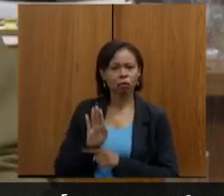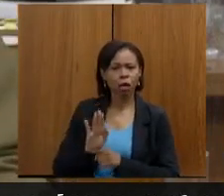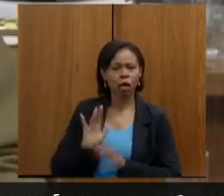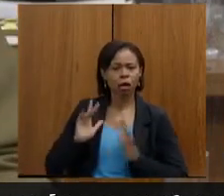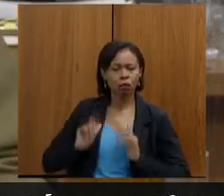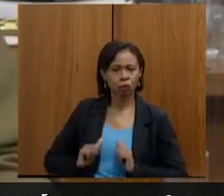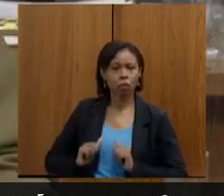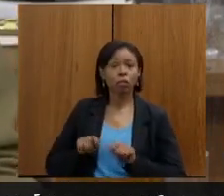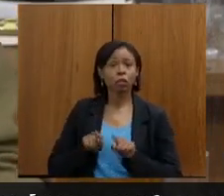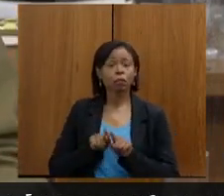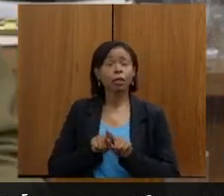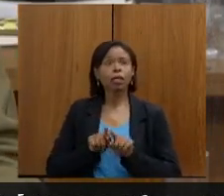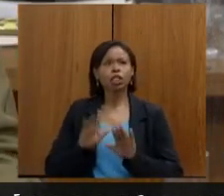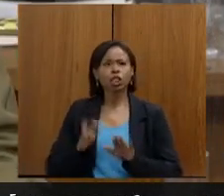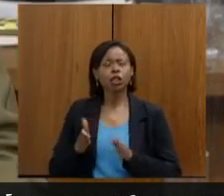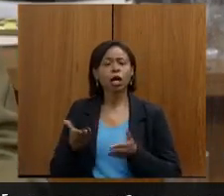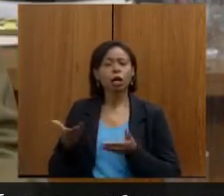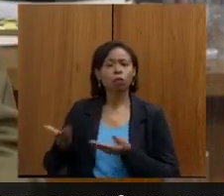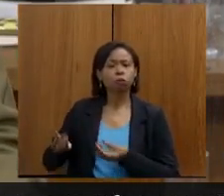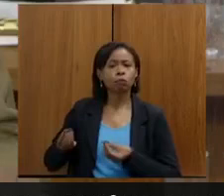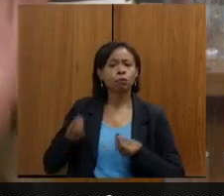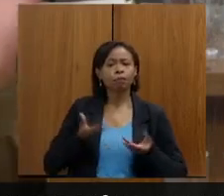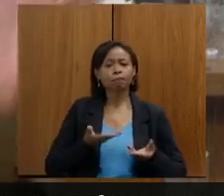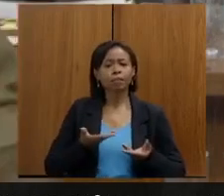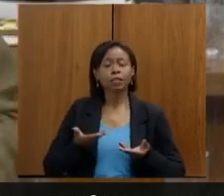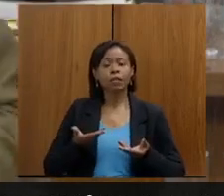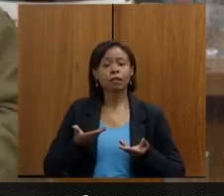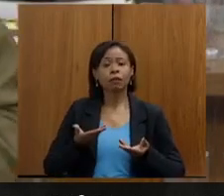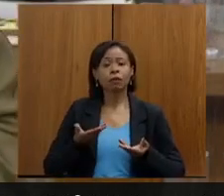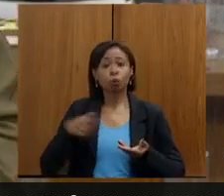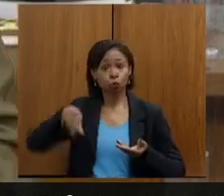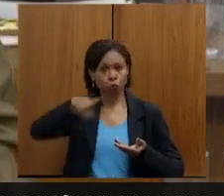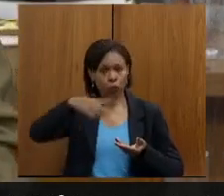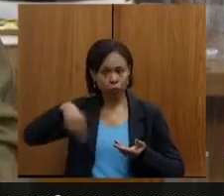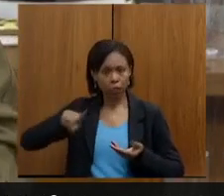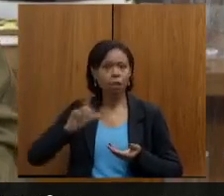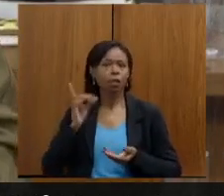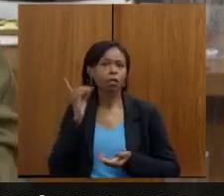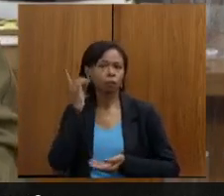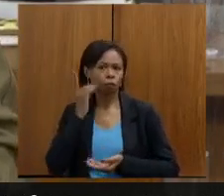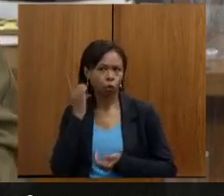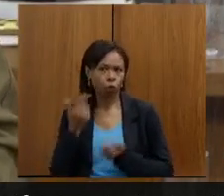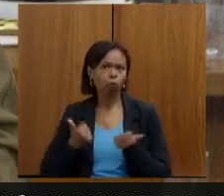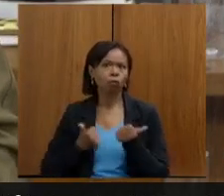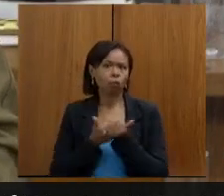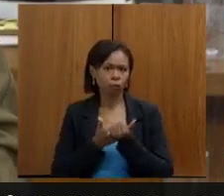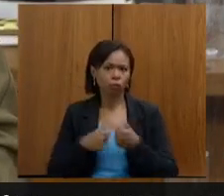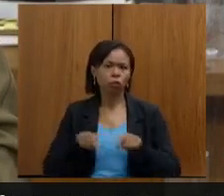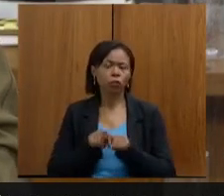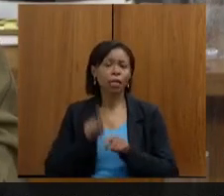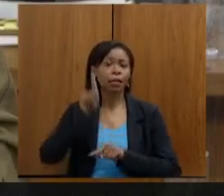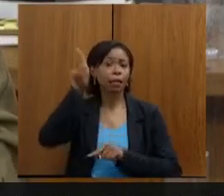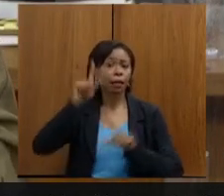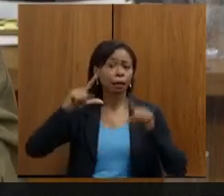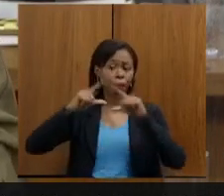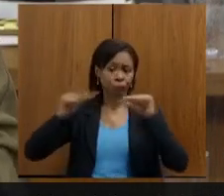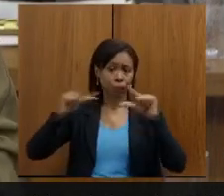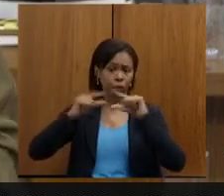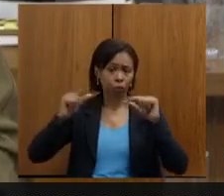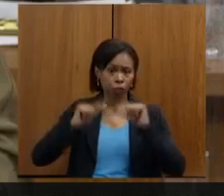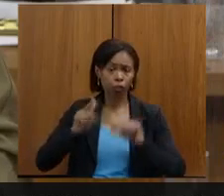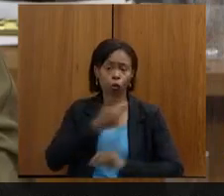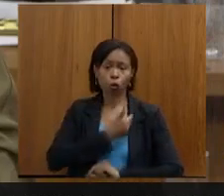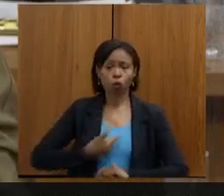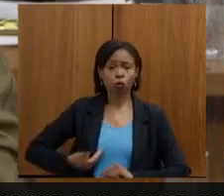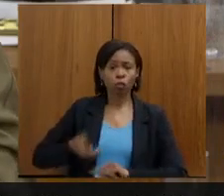nossa paz e começou a chegar quando a gente não é com apoio do senhor também dos parlamentares apoio nós vamos lá em Brasília né do